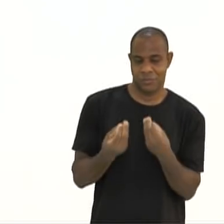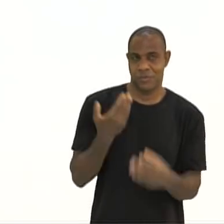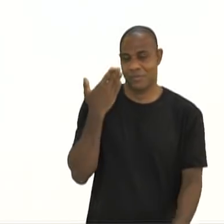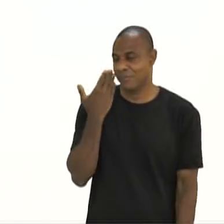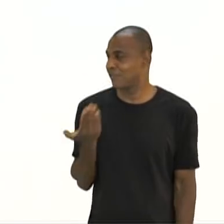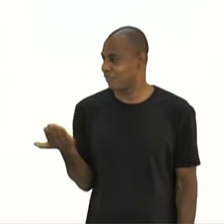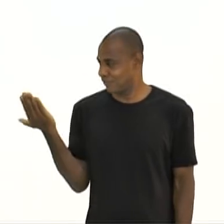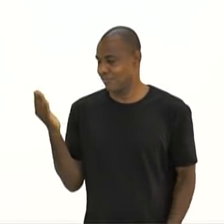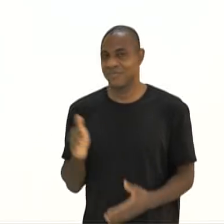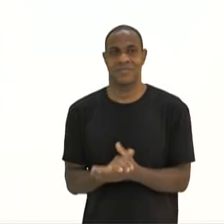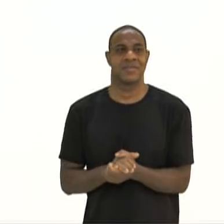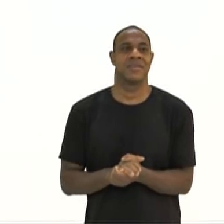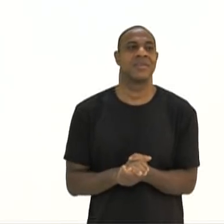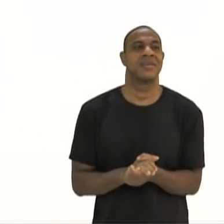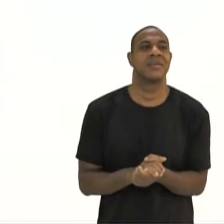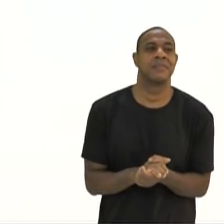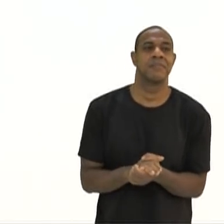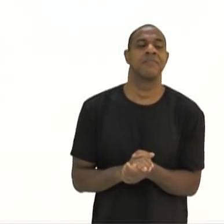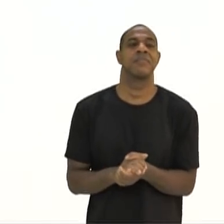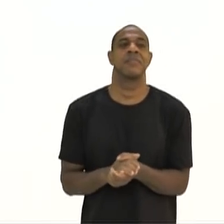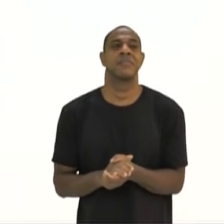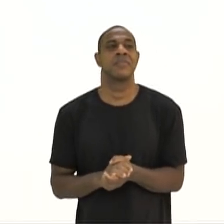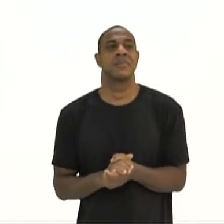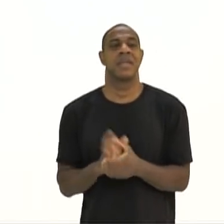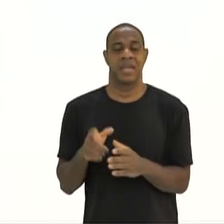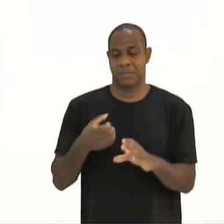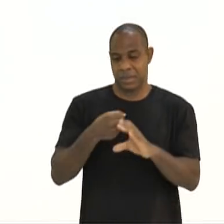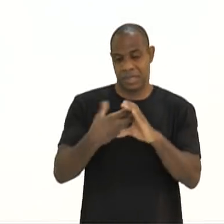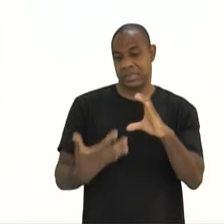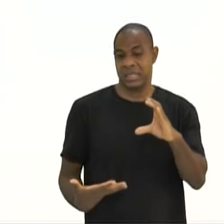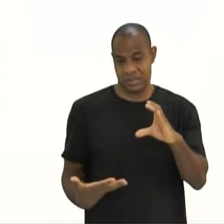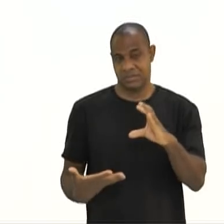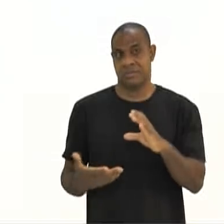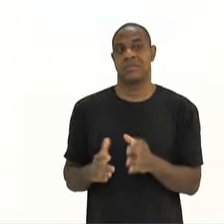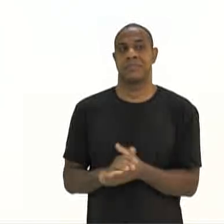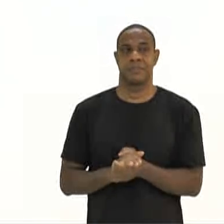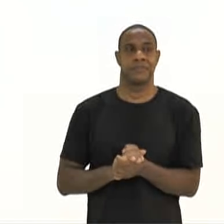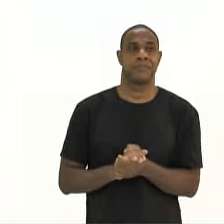também como adjetivo, como característica, certo?